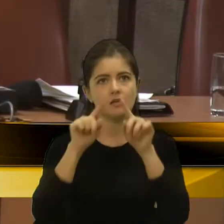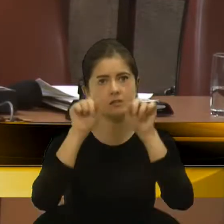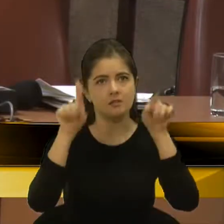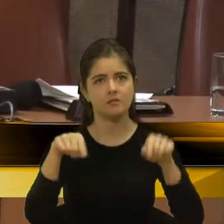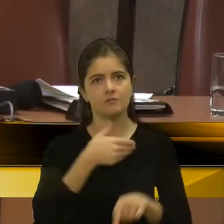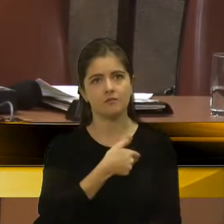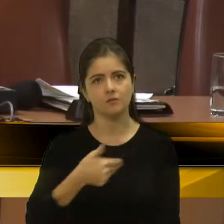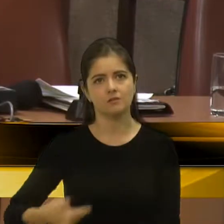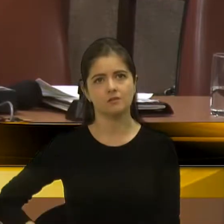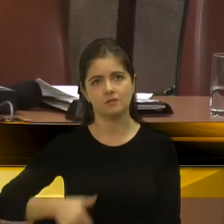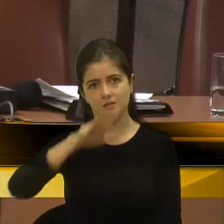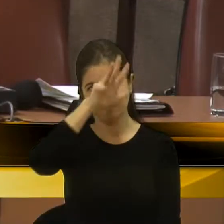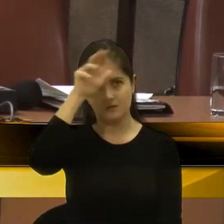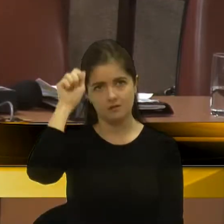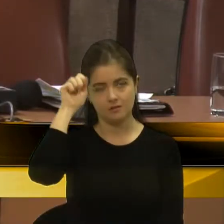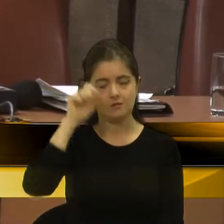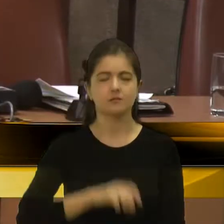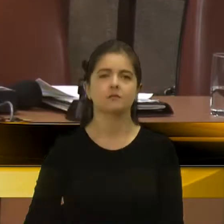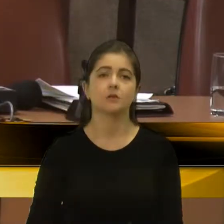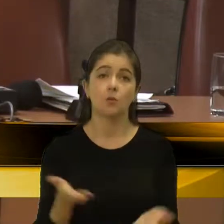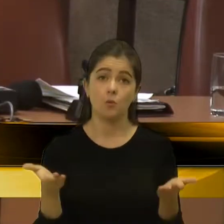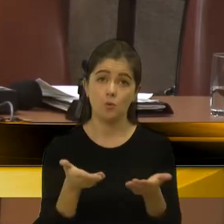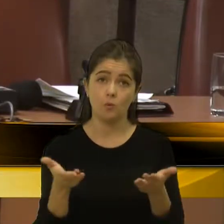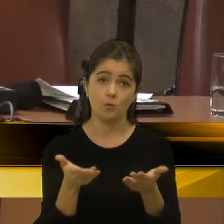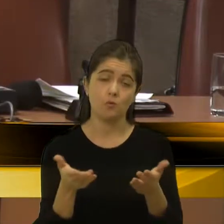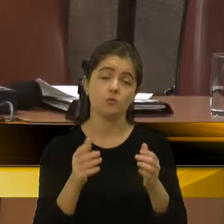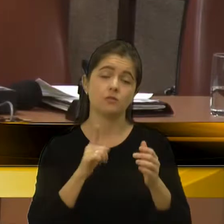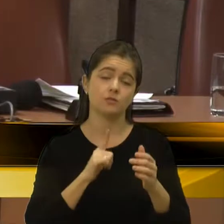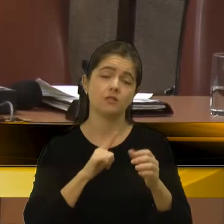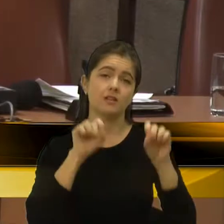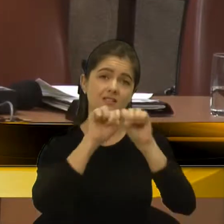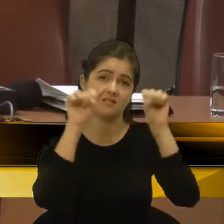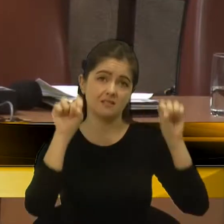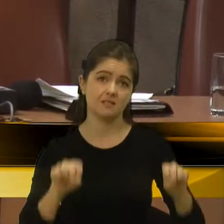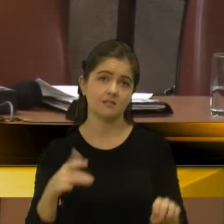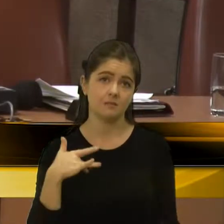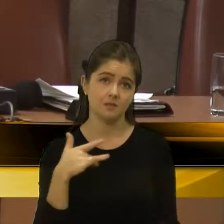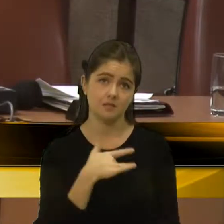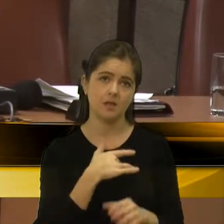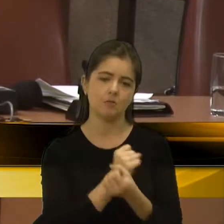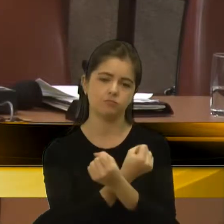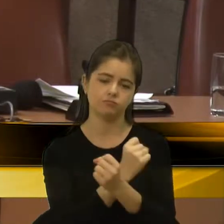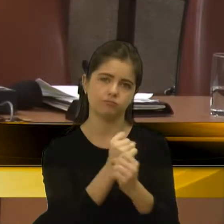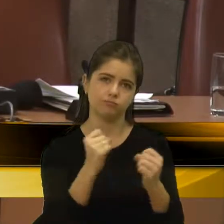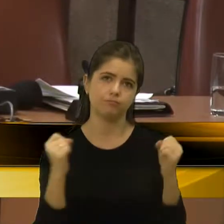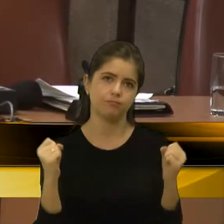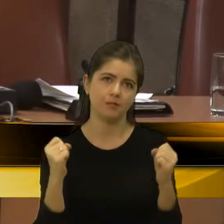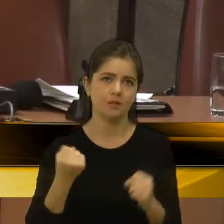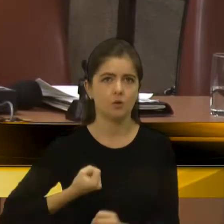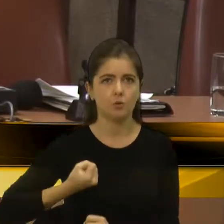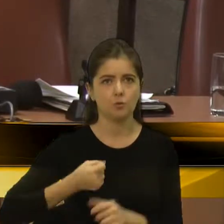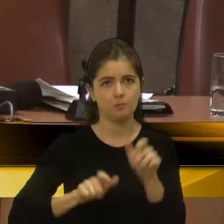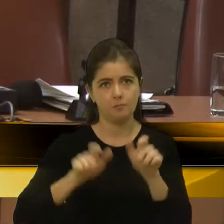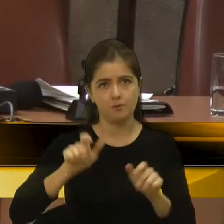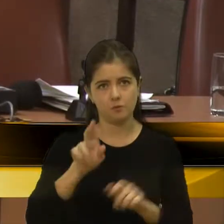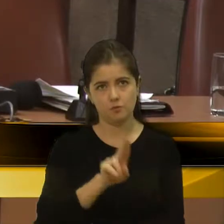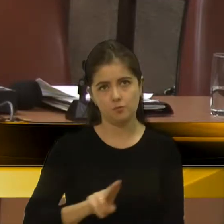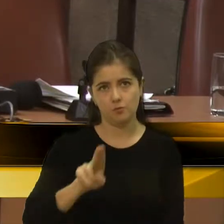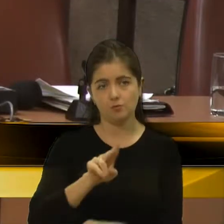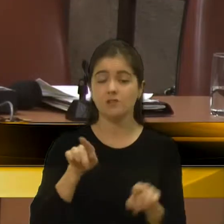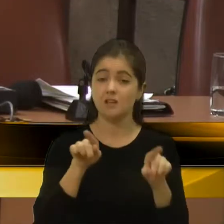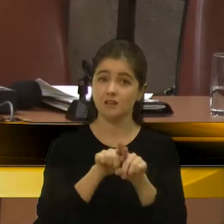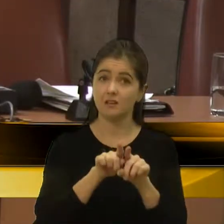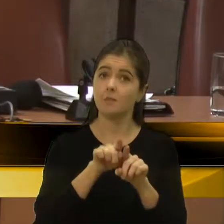visto que o Sistema Único de Saúde tem crescente número de usuários e a referência para toda a quinta região de saúde